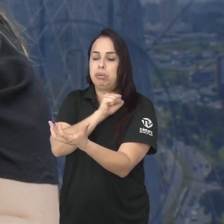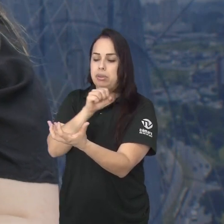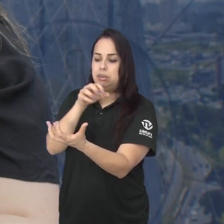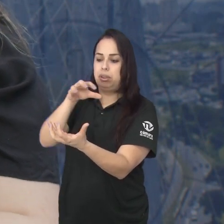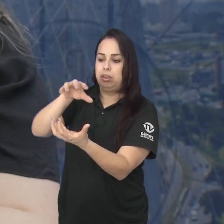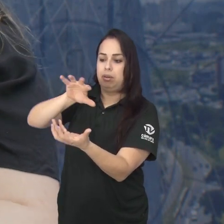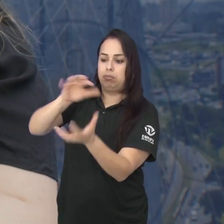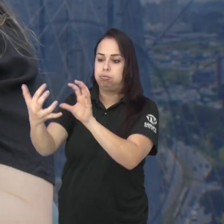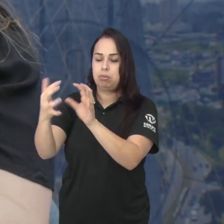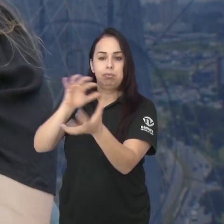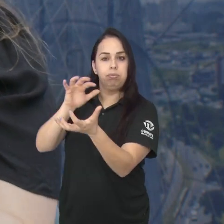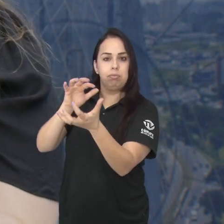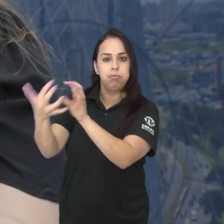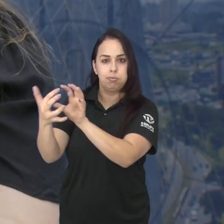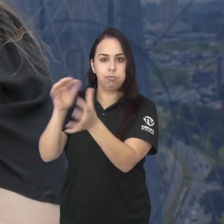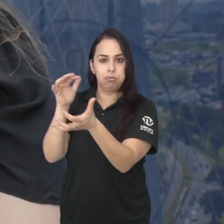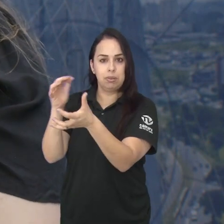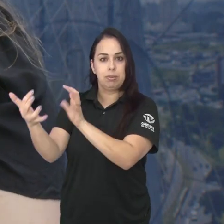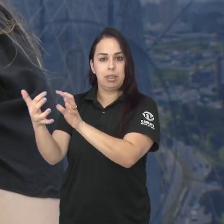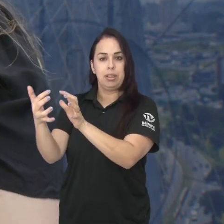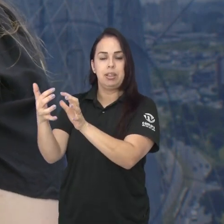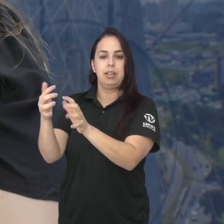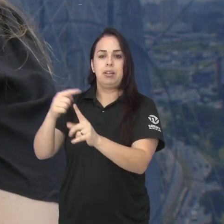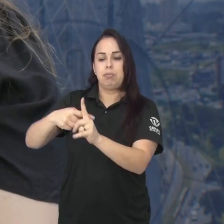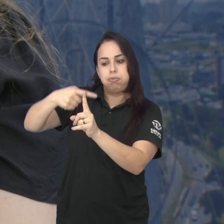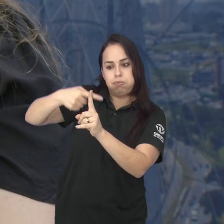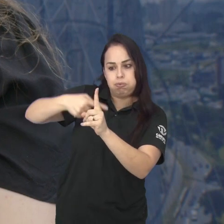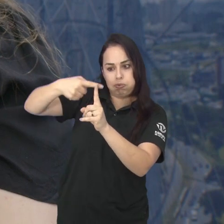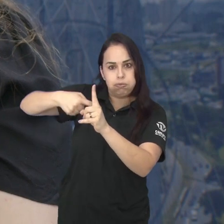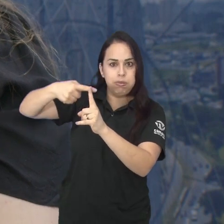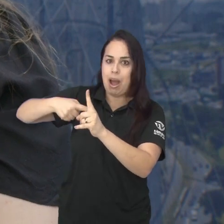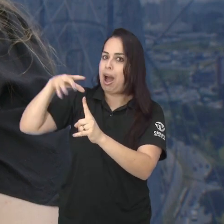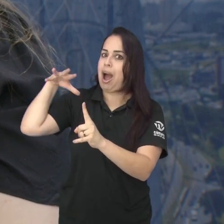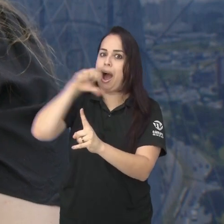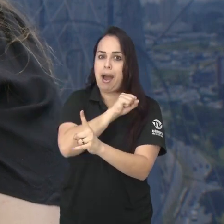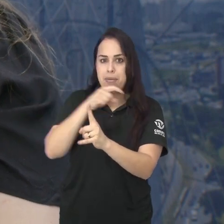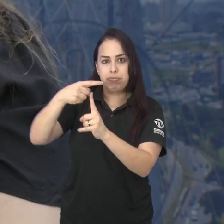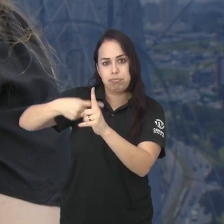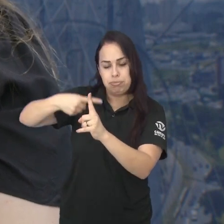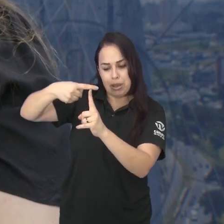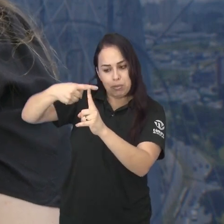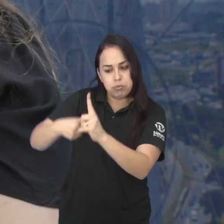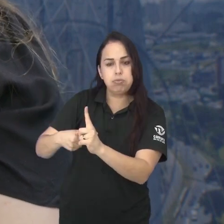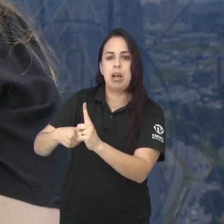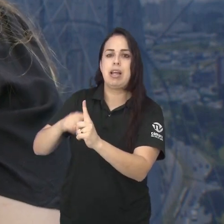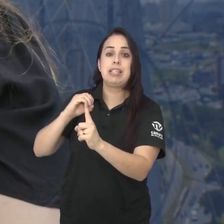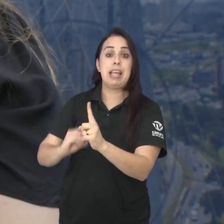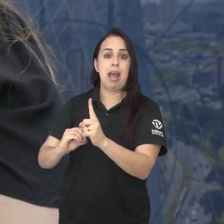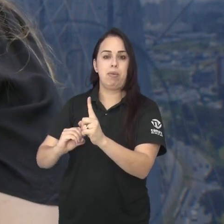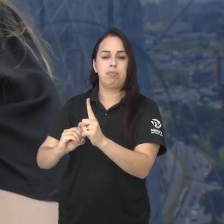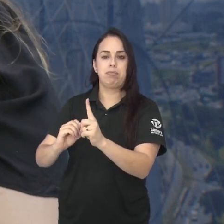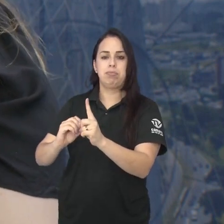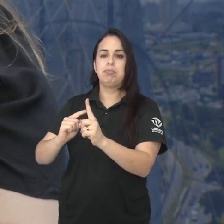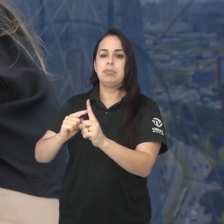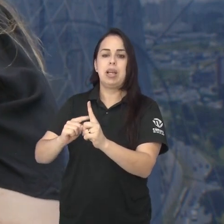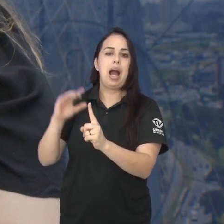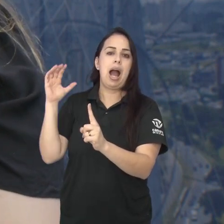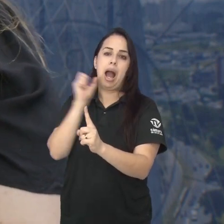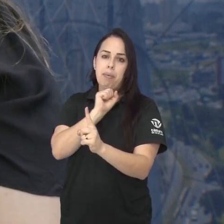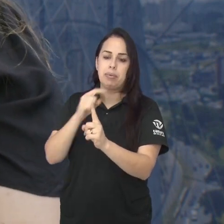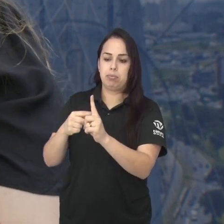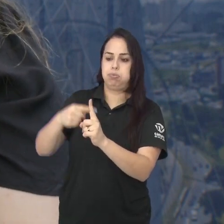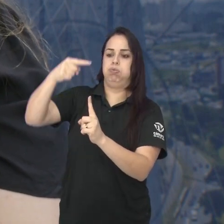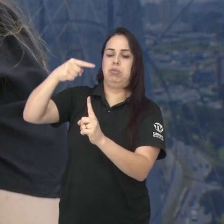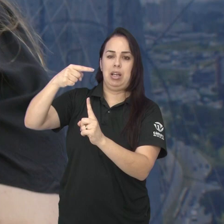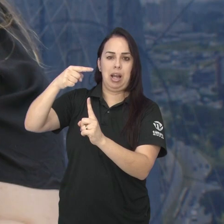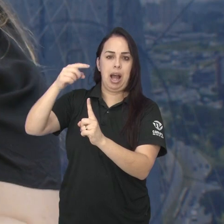de temperaturas muito elevadas e iriam para temperaturas muito baixas, abaixo de zero, obviamente, num curto período